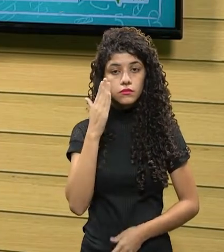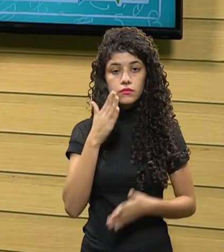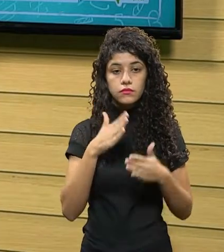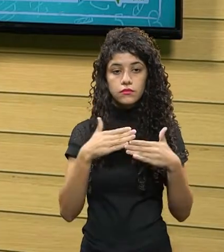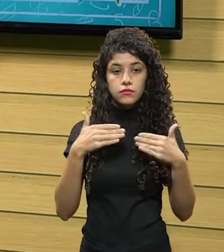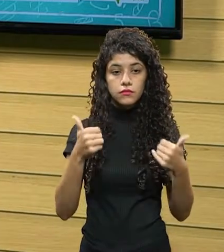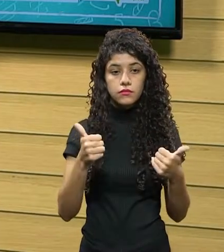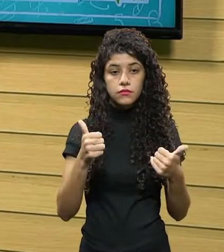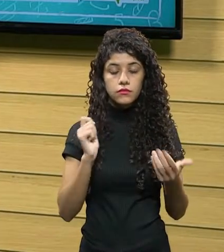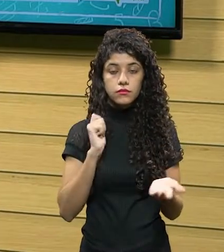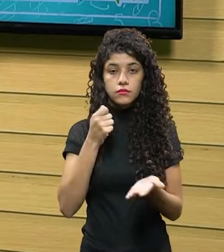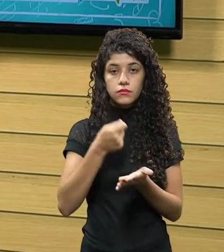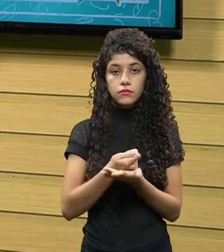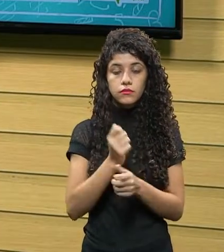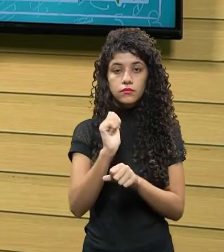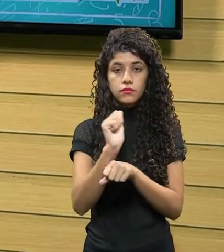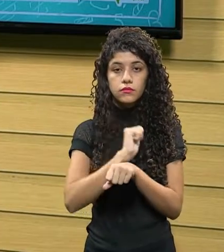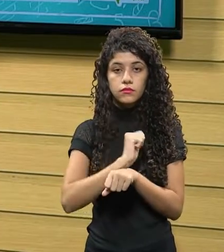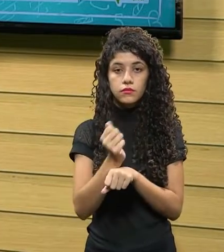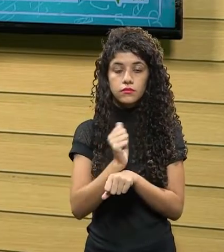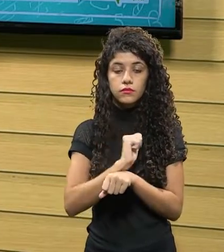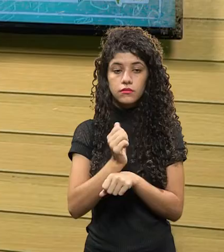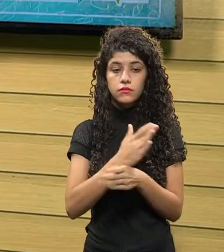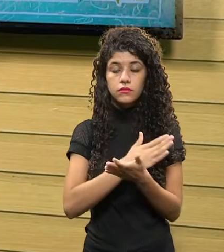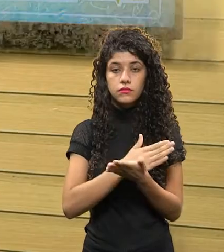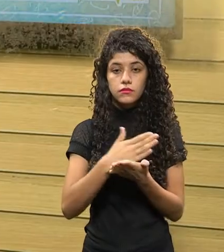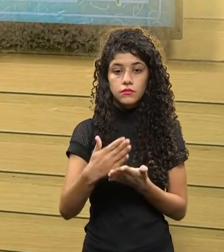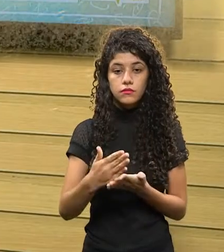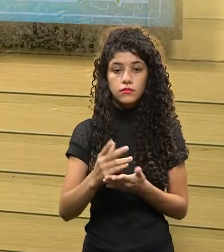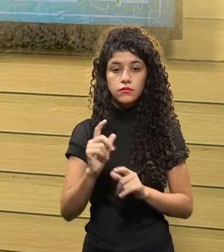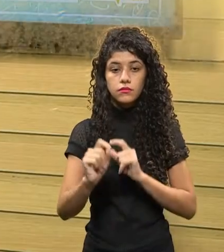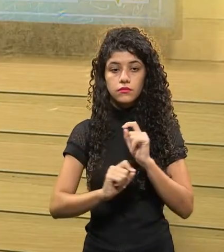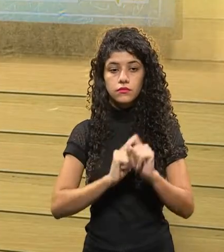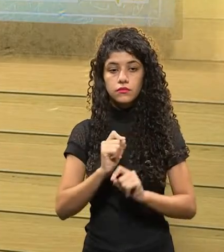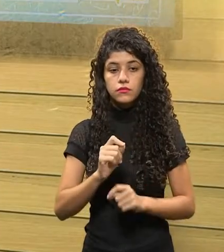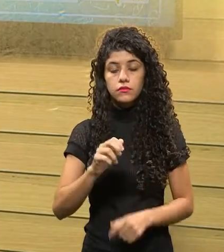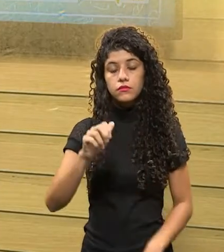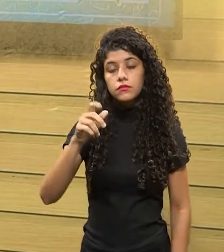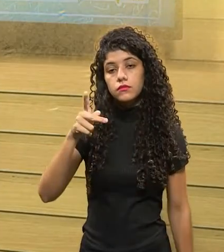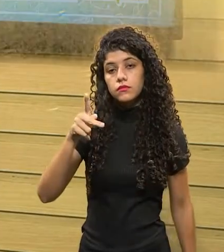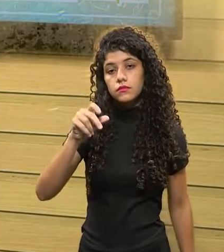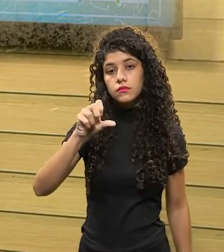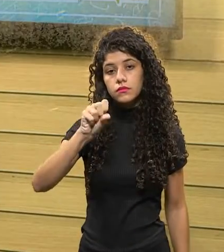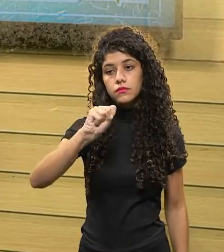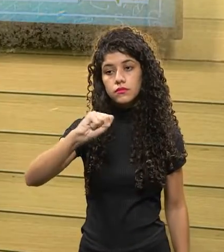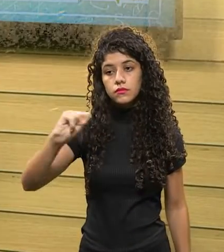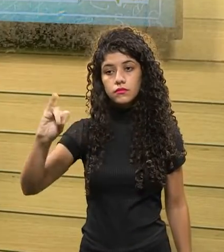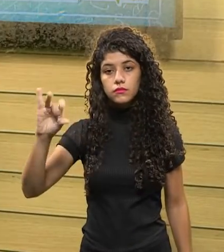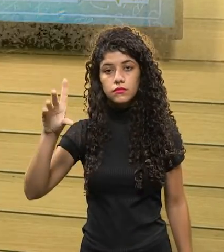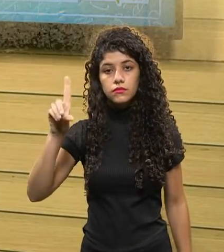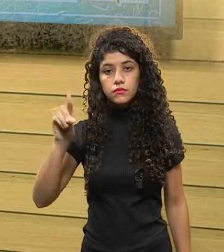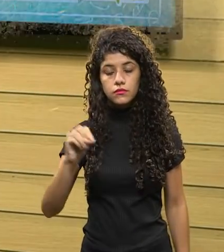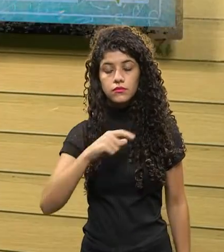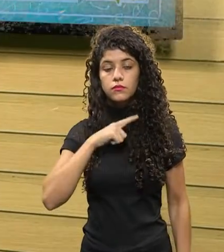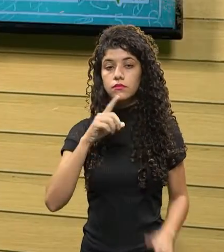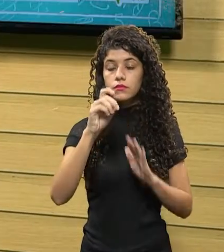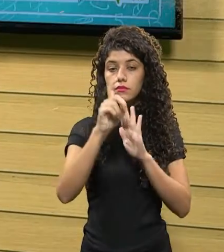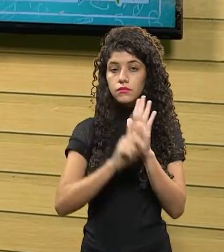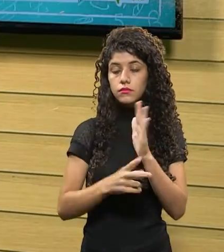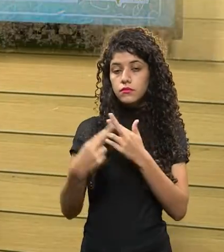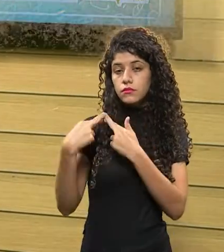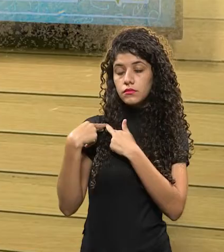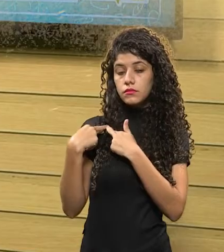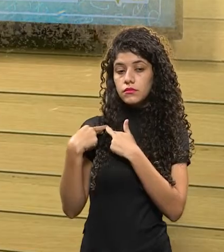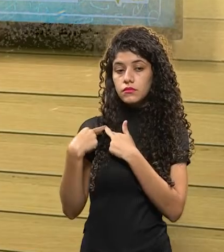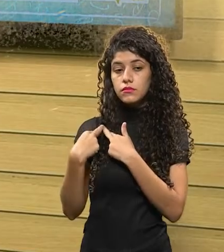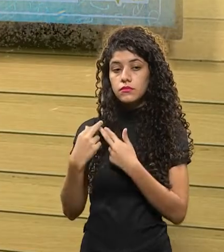Na compra de um veículo, a origem do veículo vai vir o quê? Do passivo. Porque vai se tornar o quê? Uma obrigação. Por